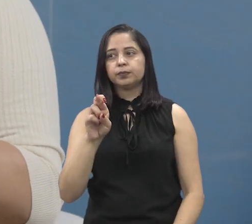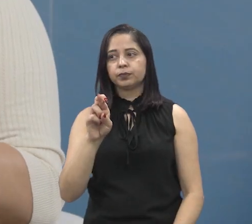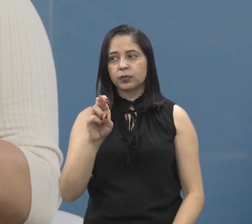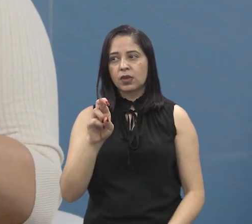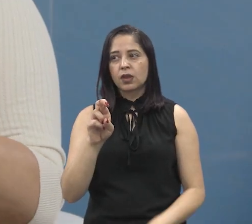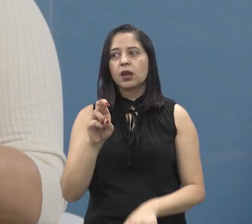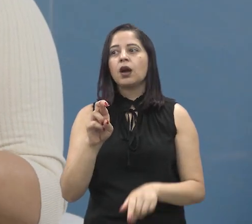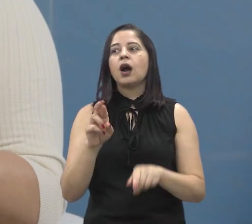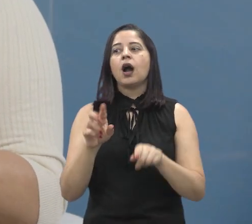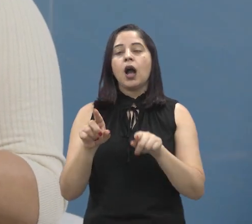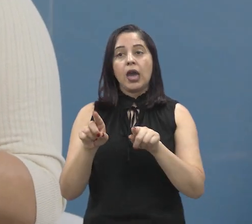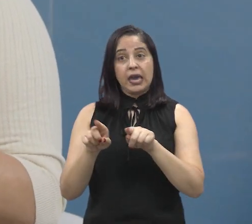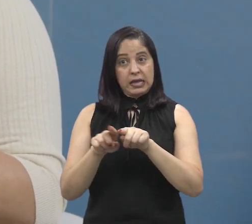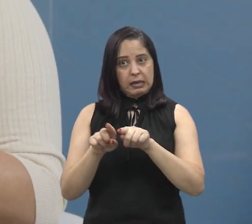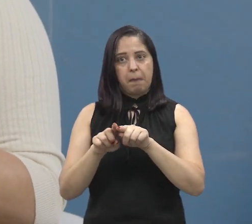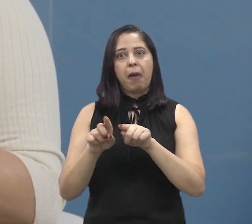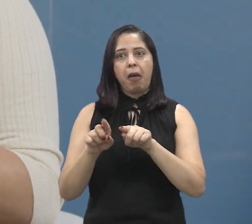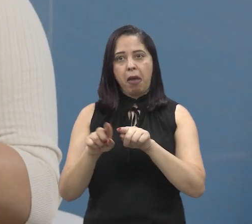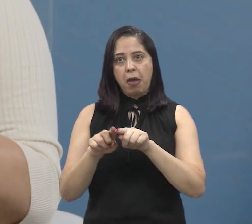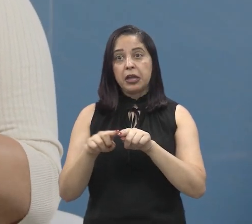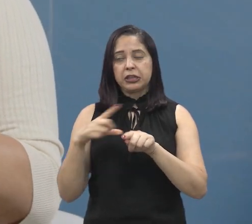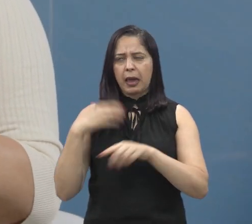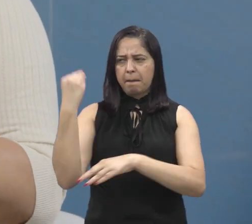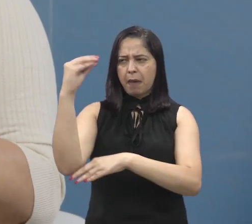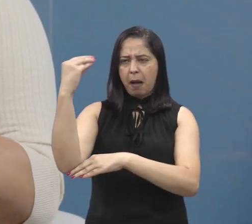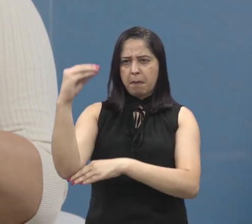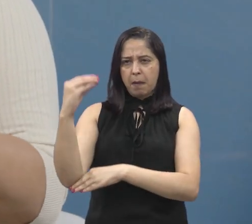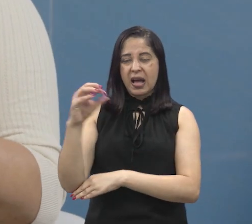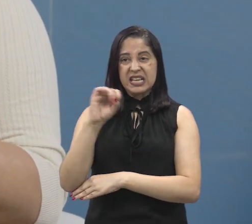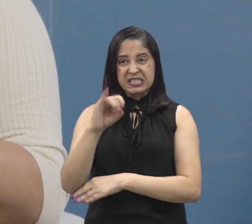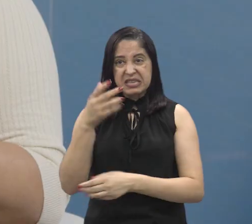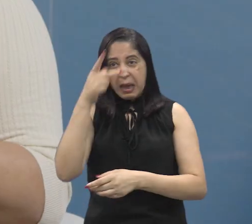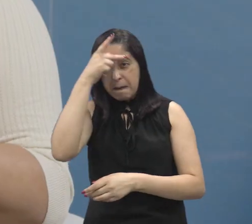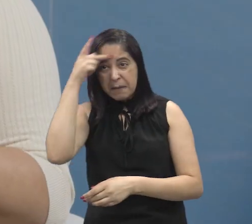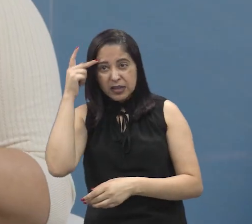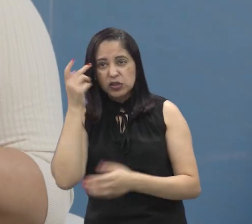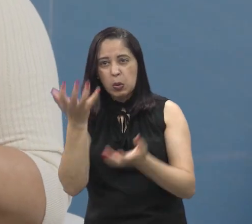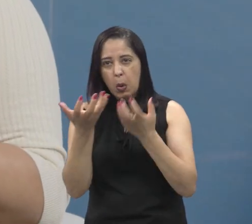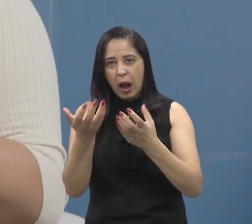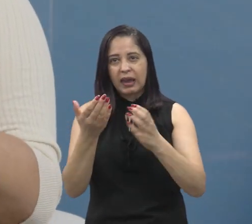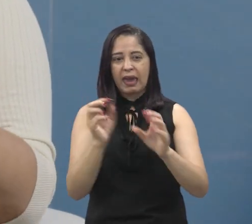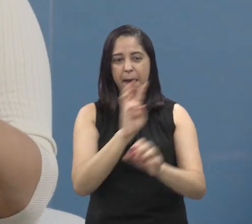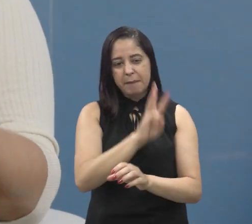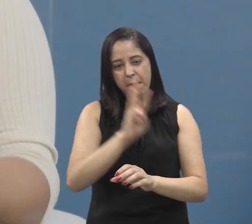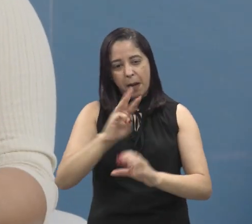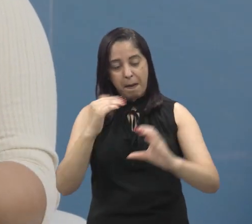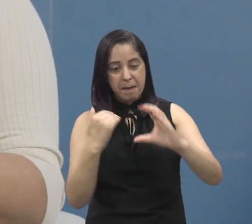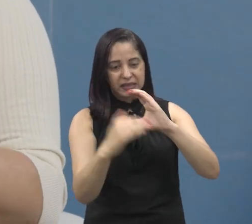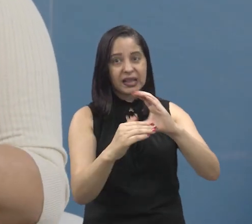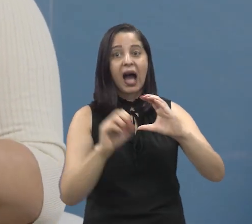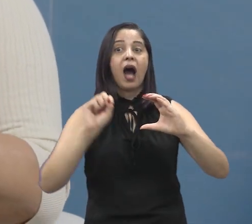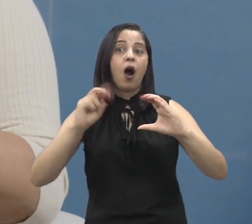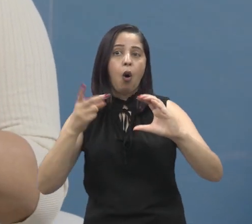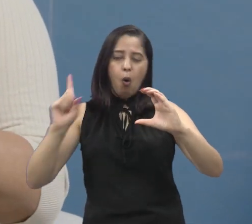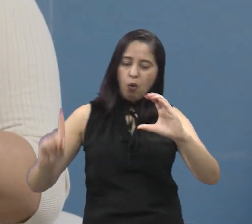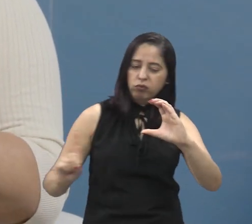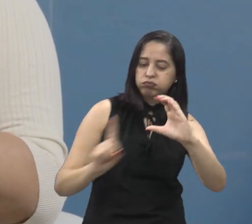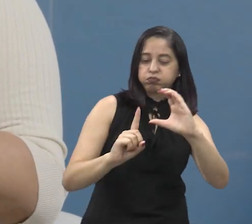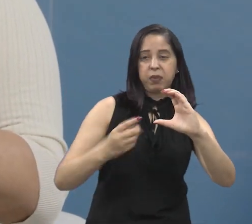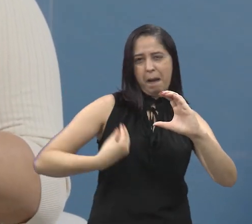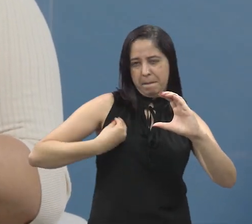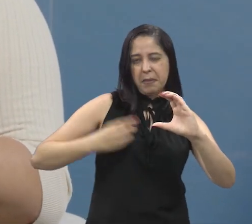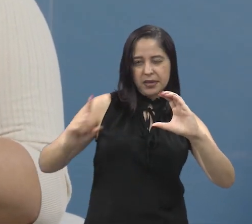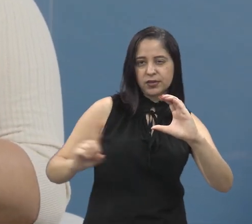e também muito ativo nas redes sociais. Então, quem quiser escrever um e-mail ou ir pessoalmente ou,